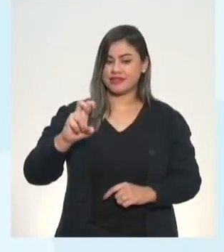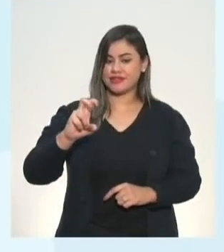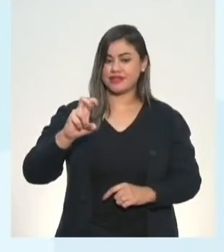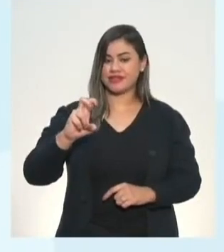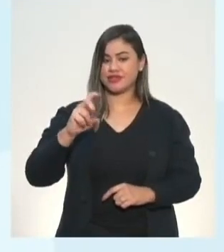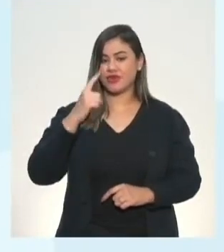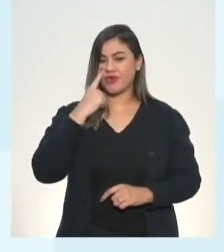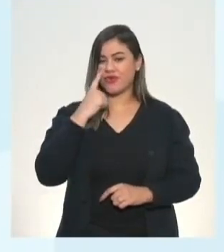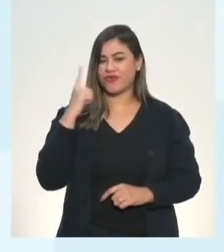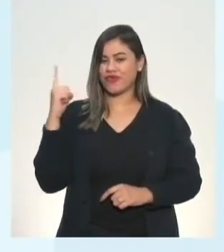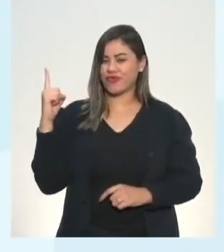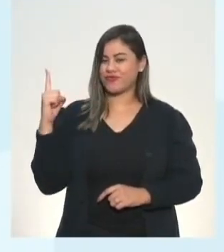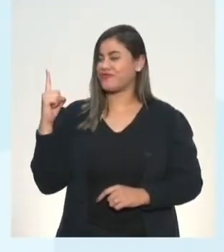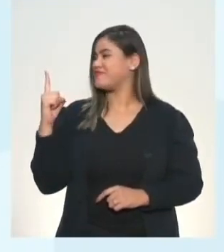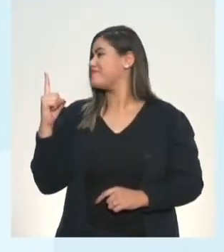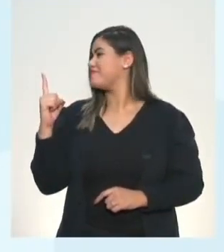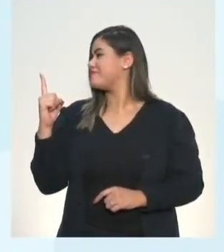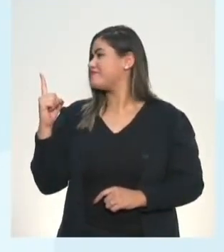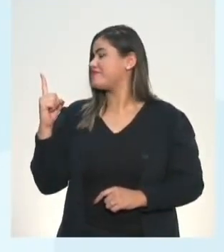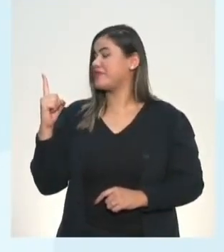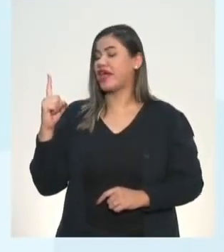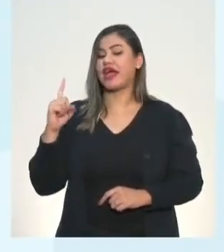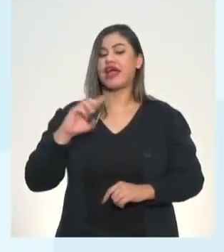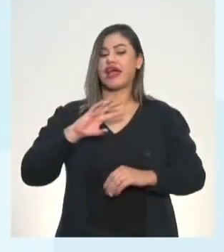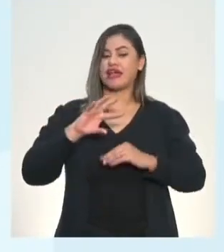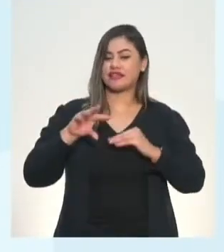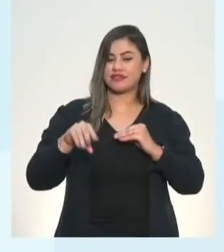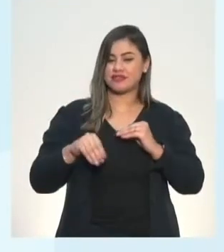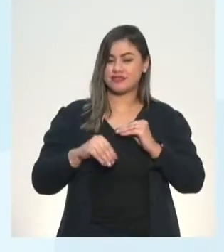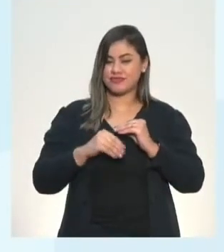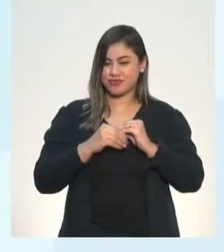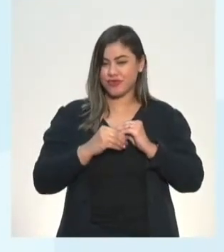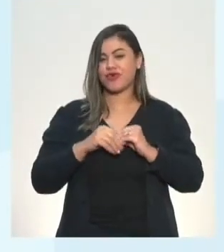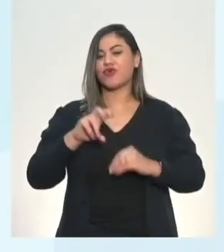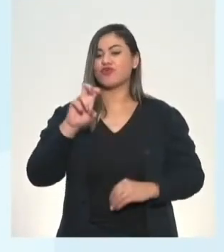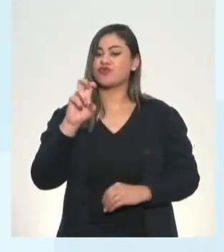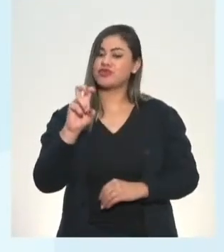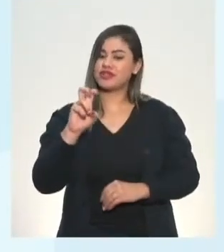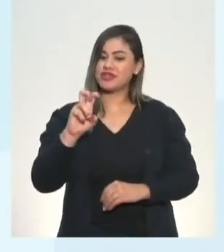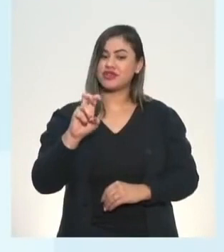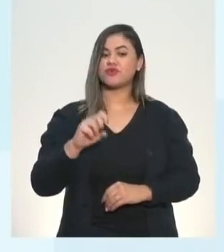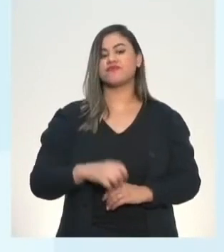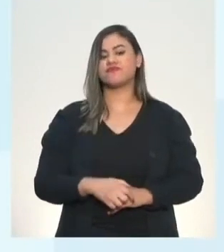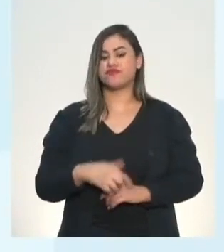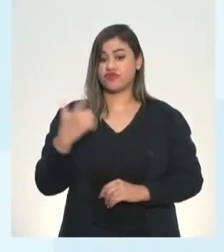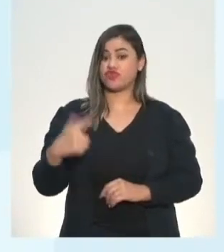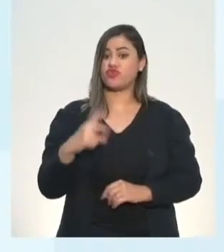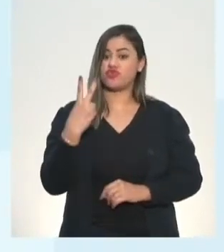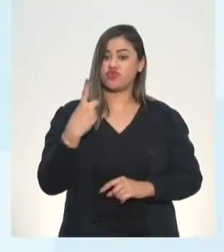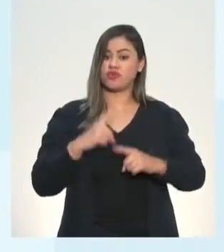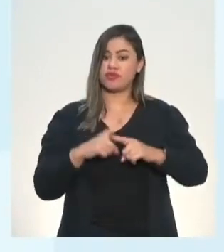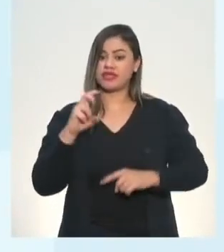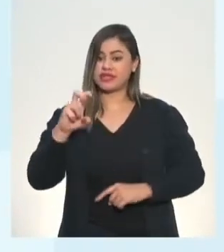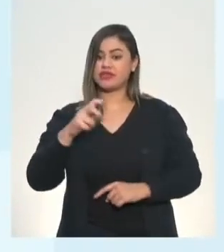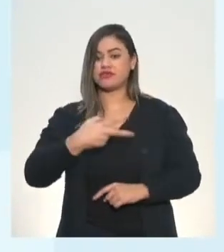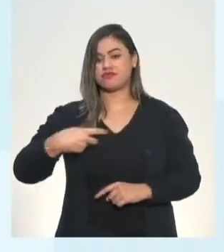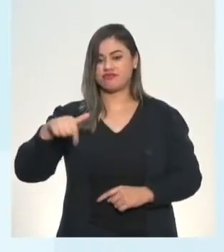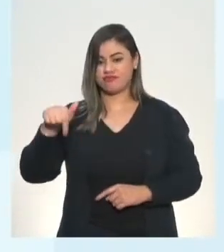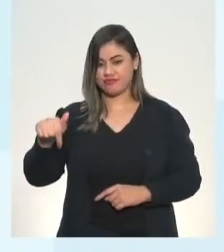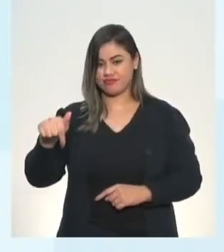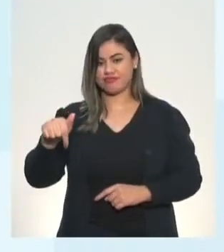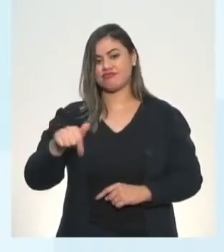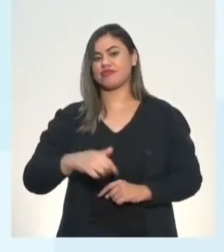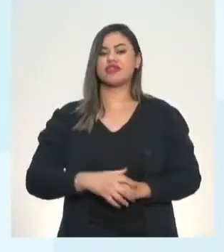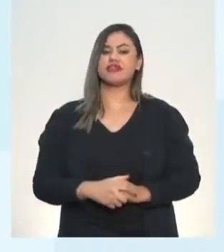a posição 2. E quando a gente acrescenta o 5, a gente tem 2 mais 5, 7. Portanto, temos aí